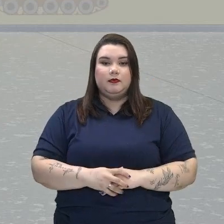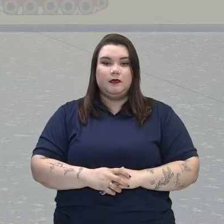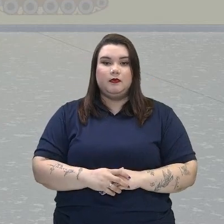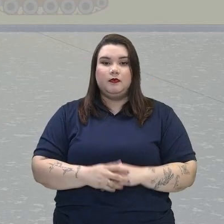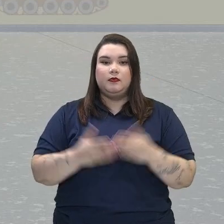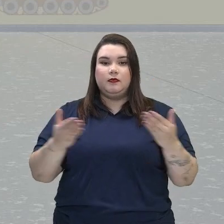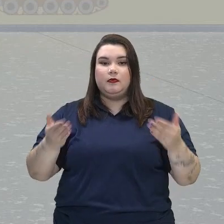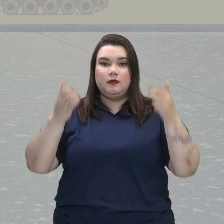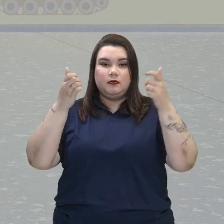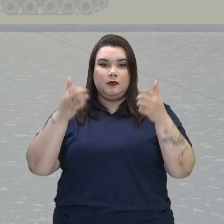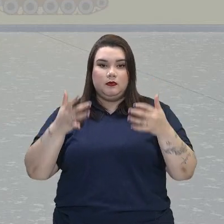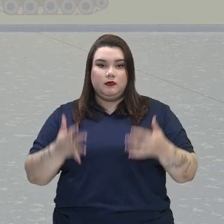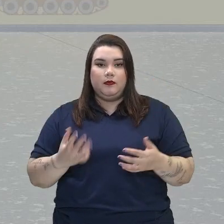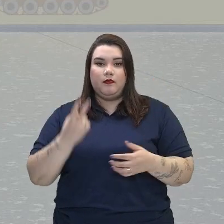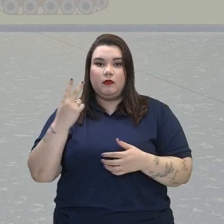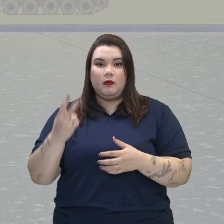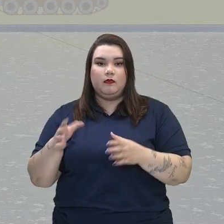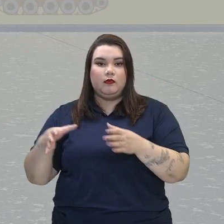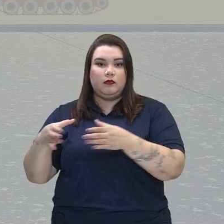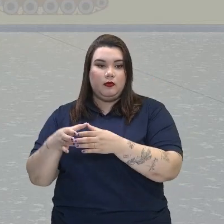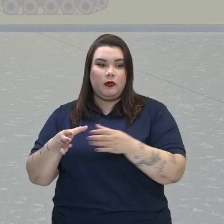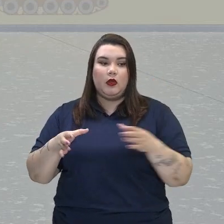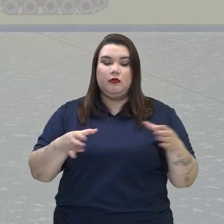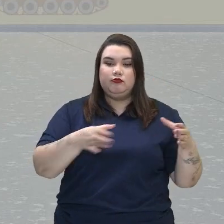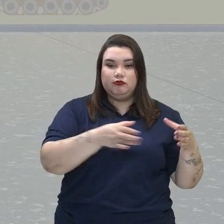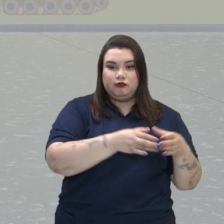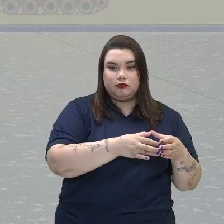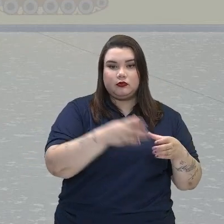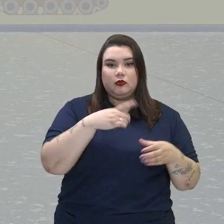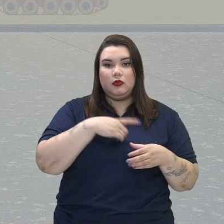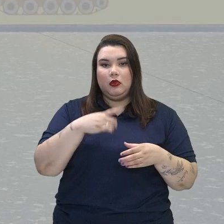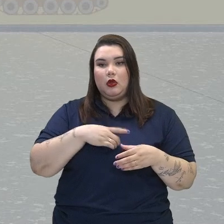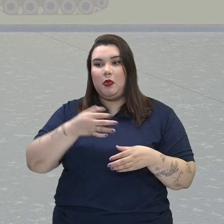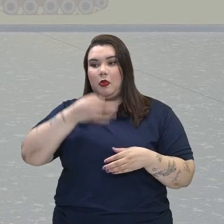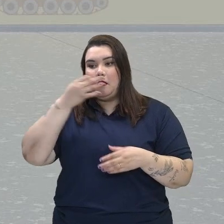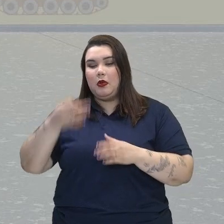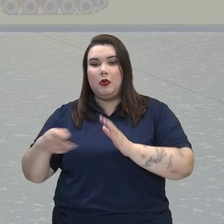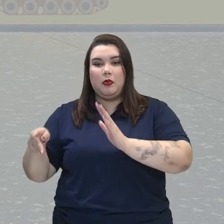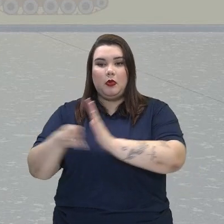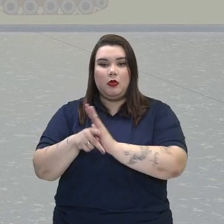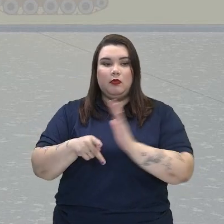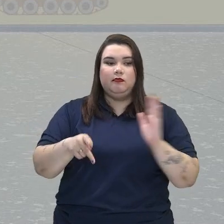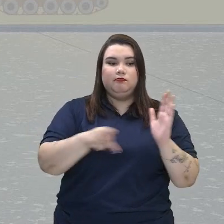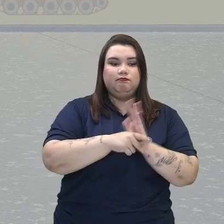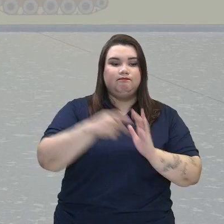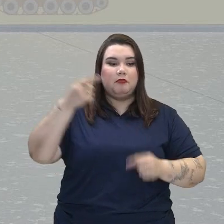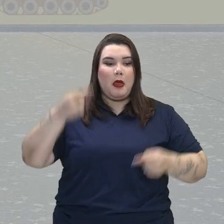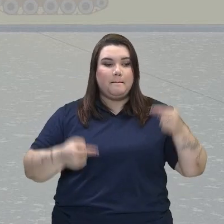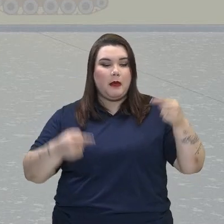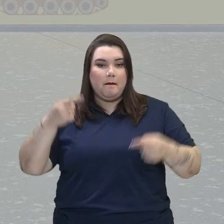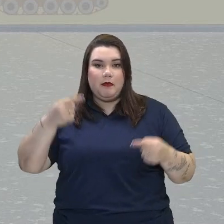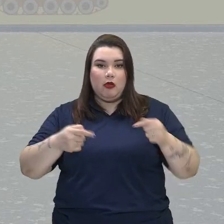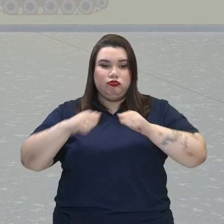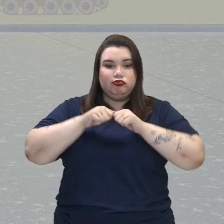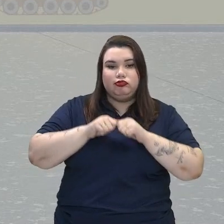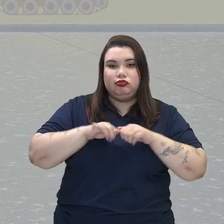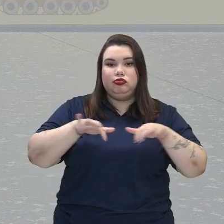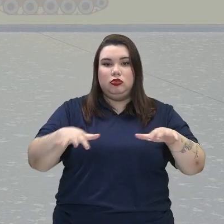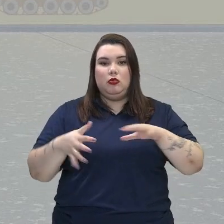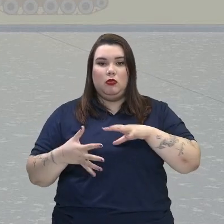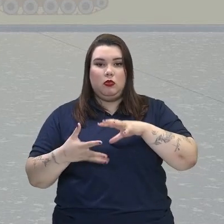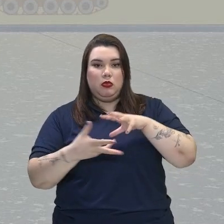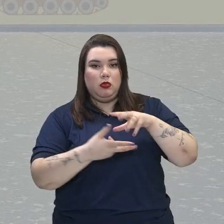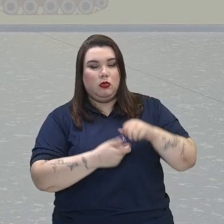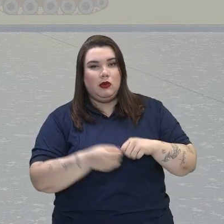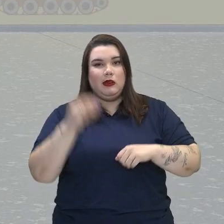gente está falando de dois blocos antagônicos que estão disputando seu espaço ao redor do mundo, tentando ampliar as